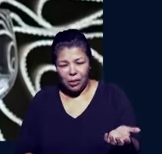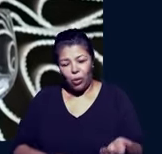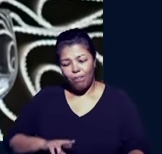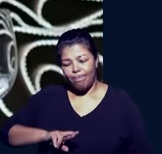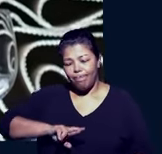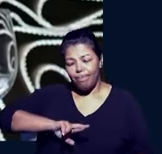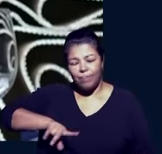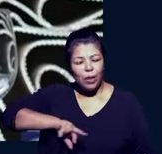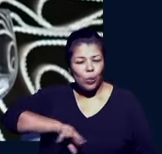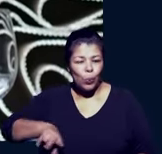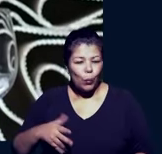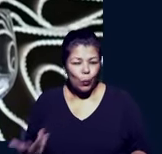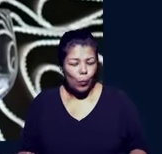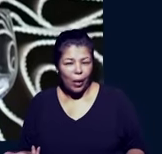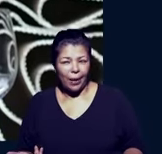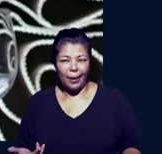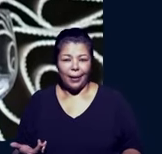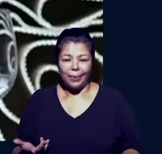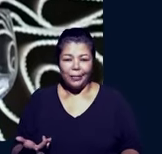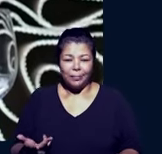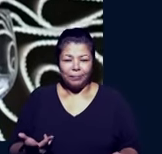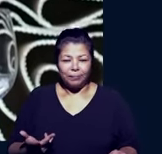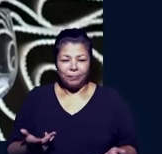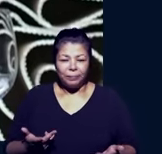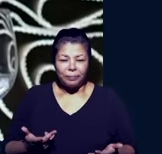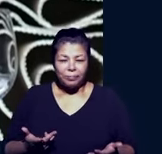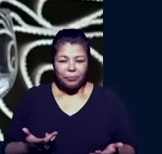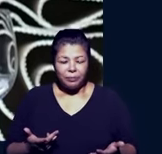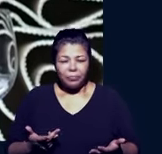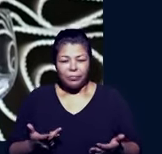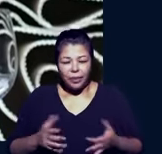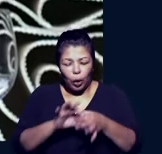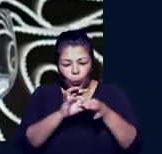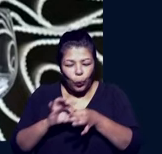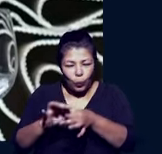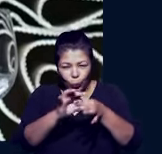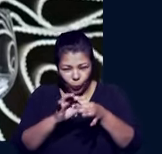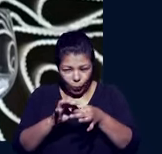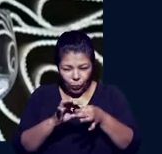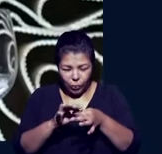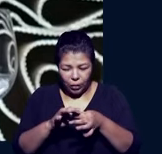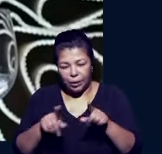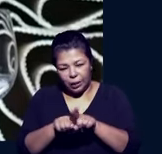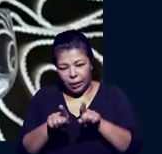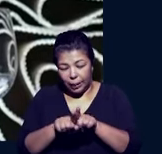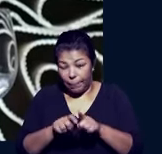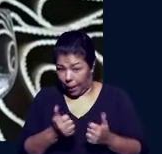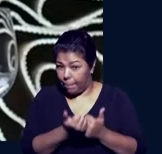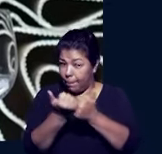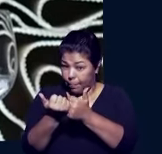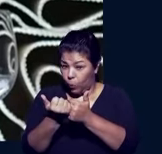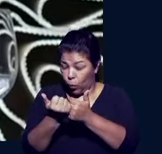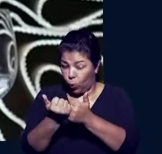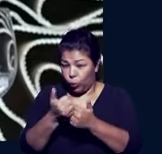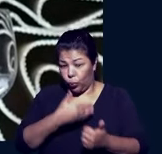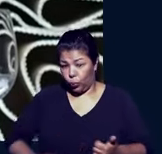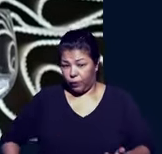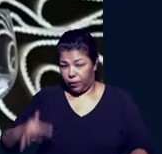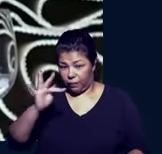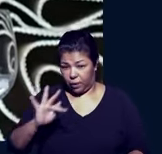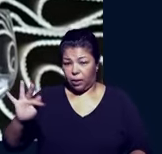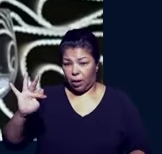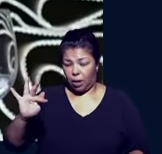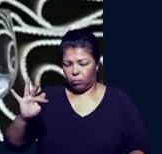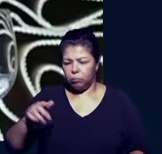eh que tenha uma hegemonia né de apoio ao governo federal muito pelo contrário a dificuldade que o